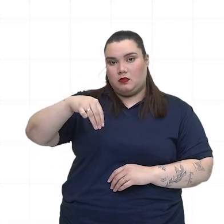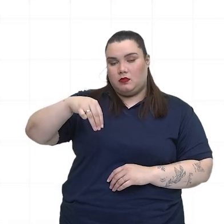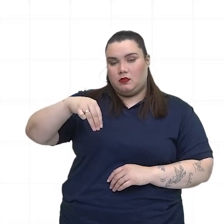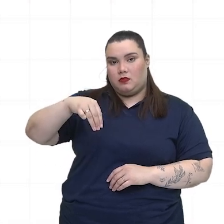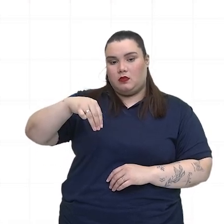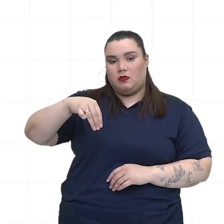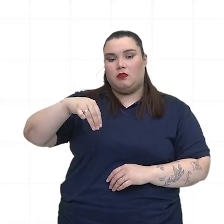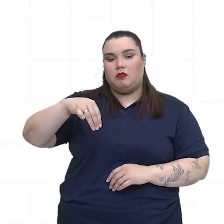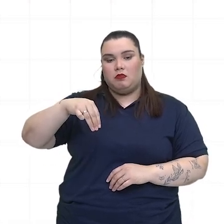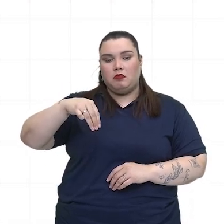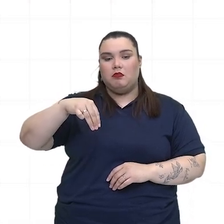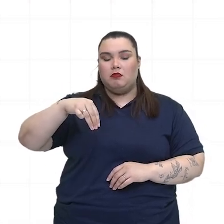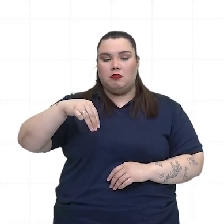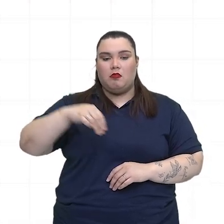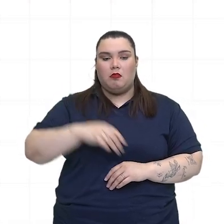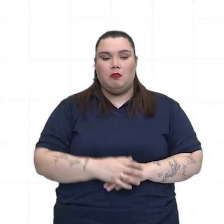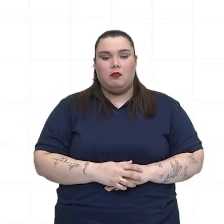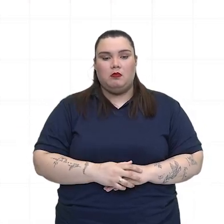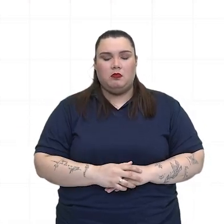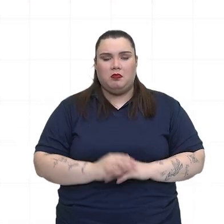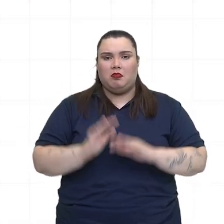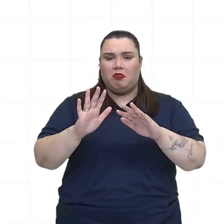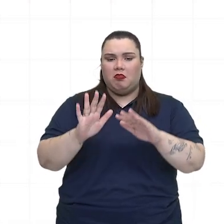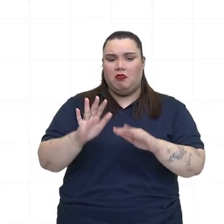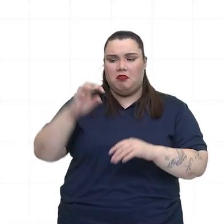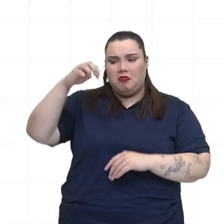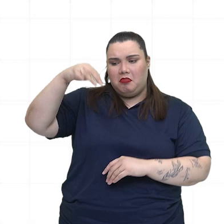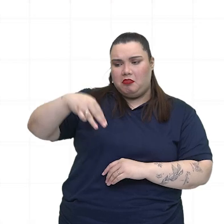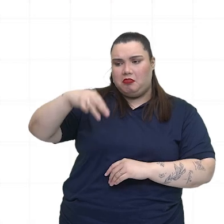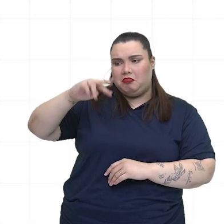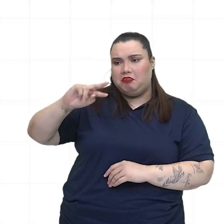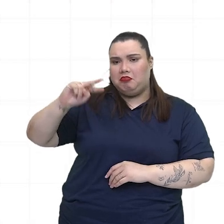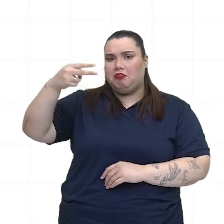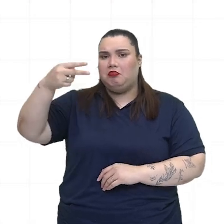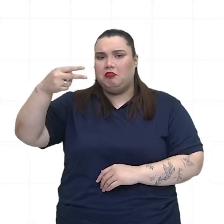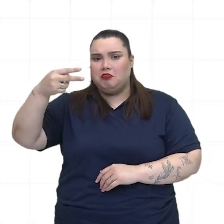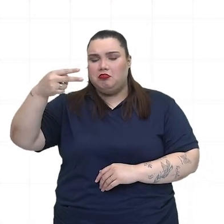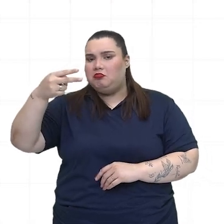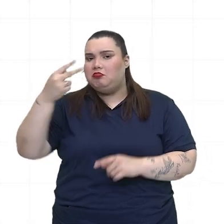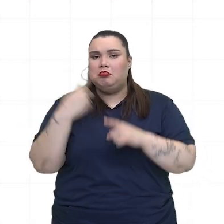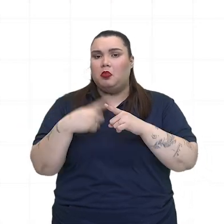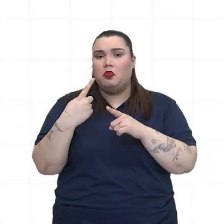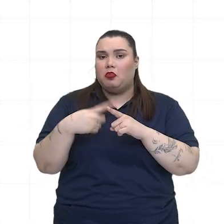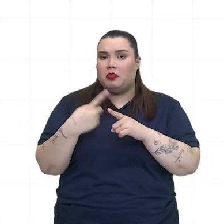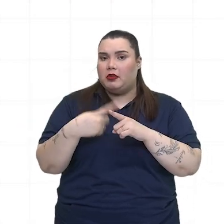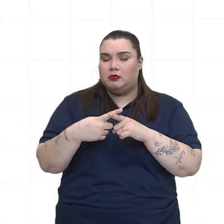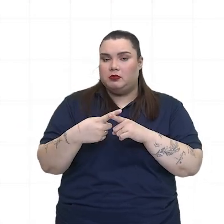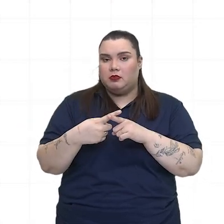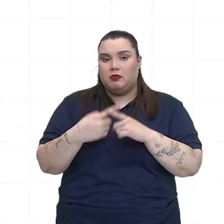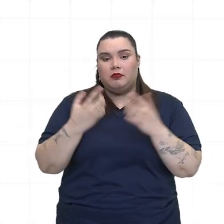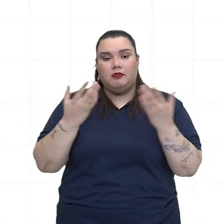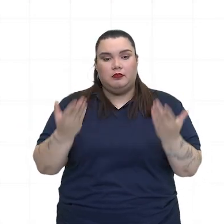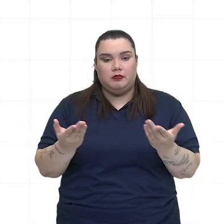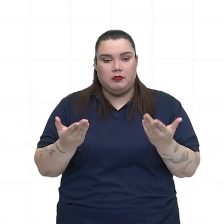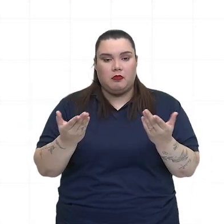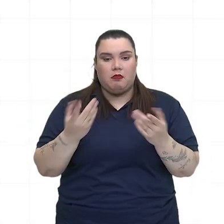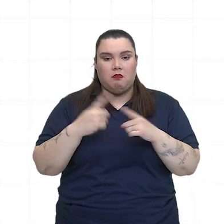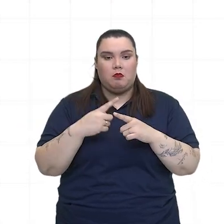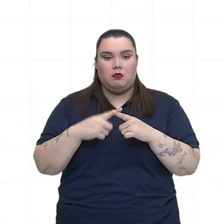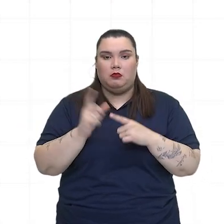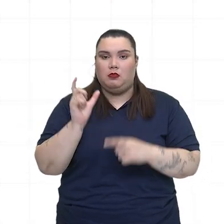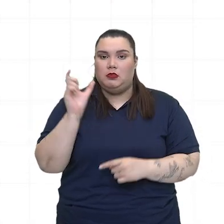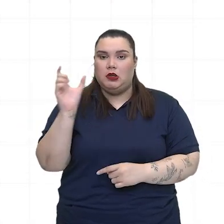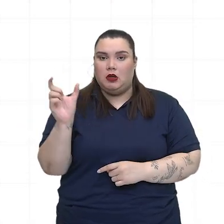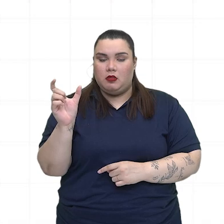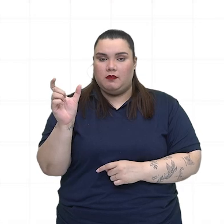137,5. Mas, professor, por que está aqui metro elevado a 2? Gente, a